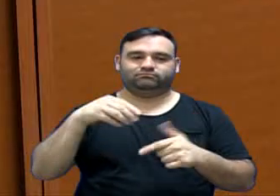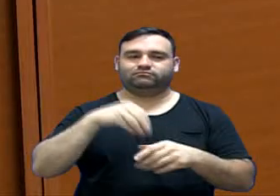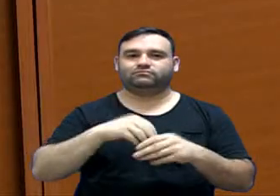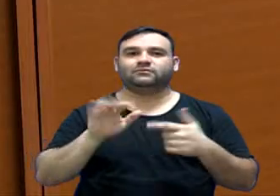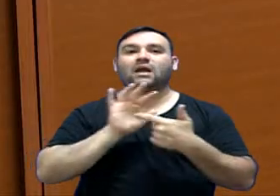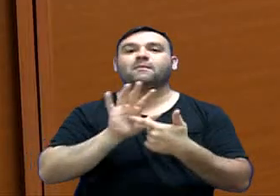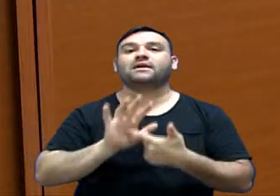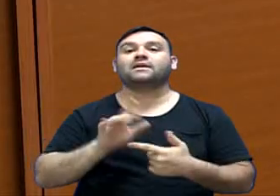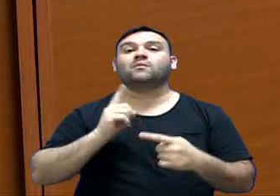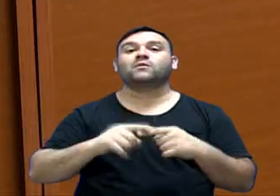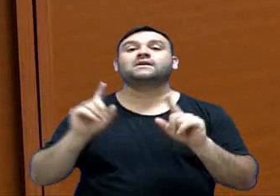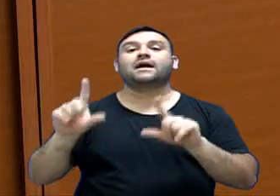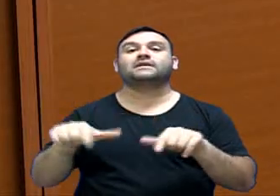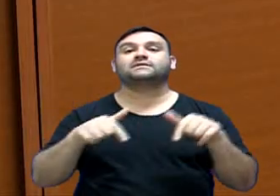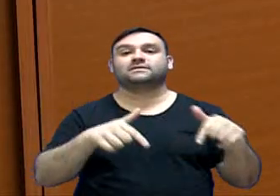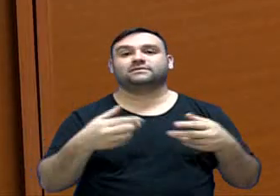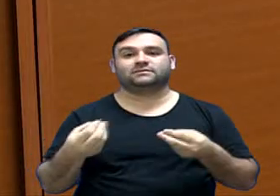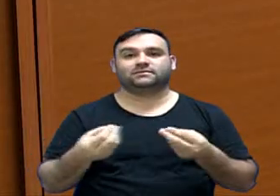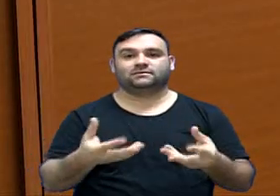para fazer a entrega,